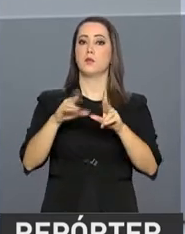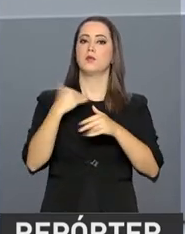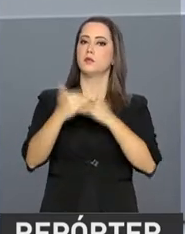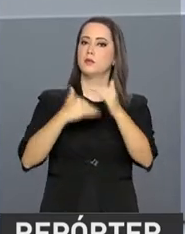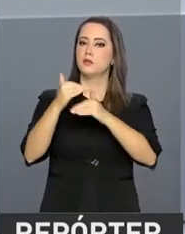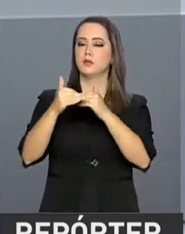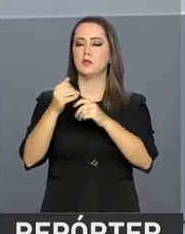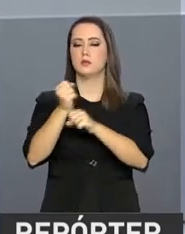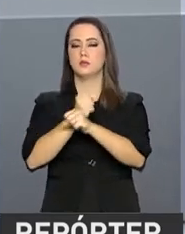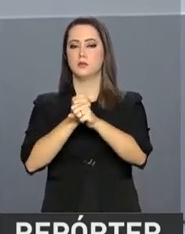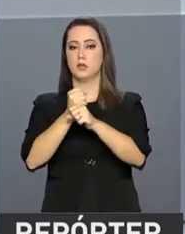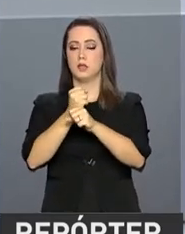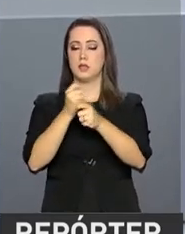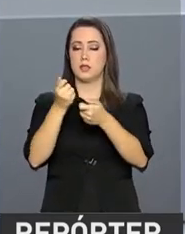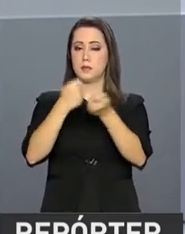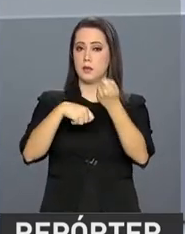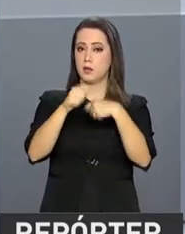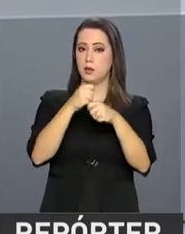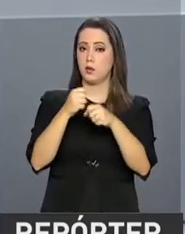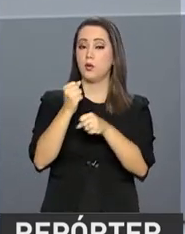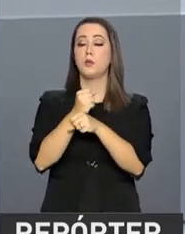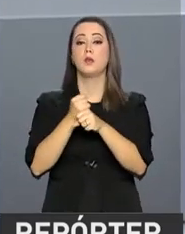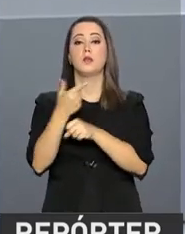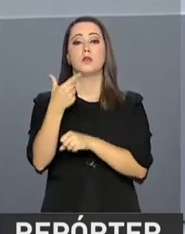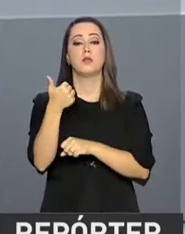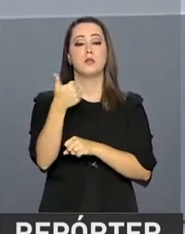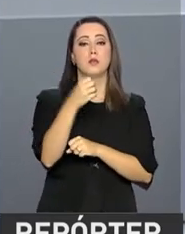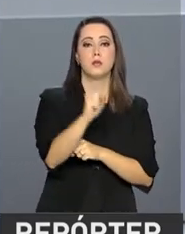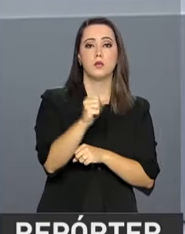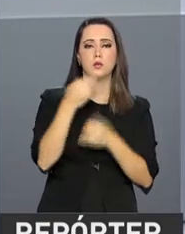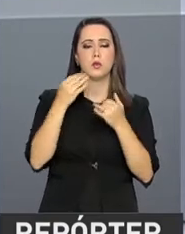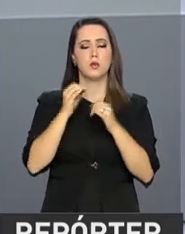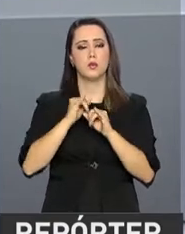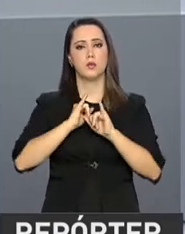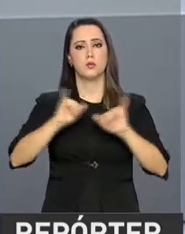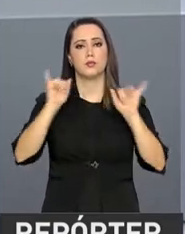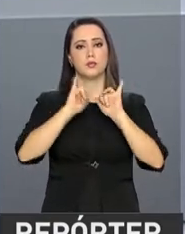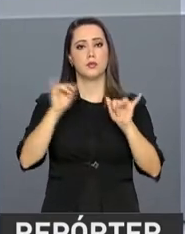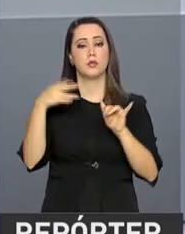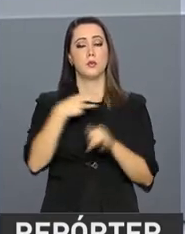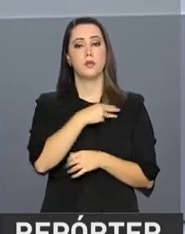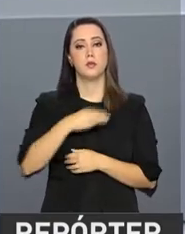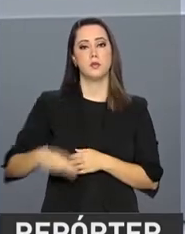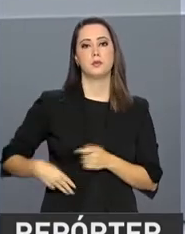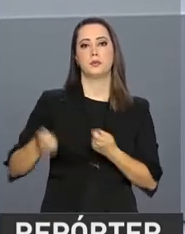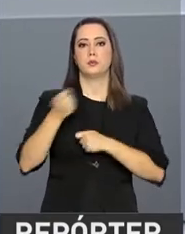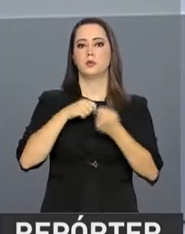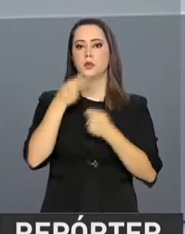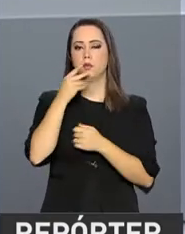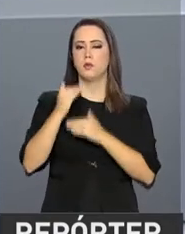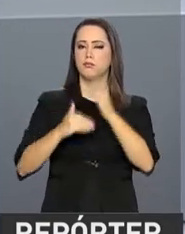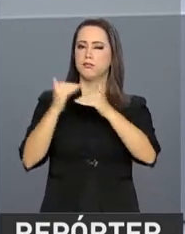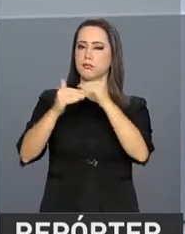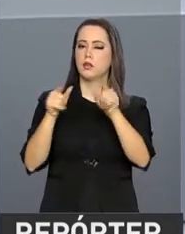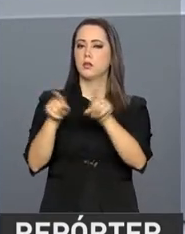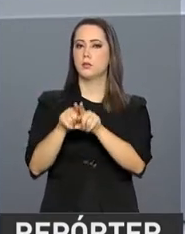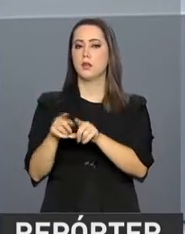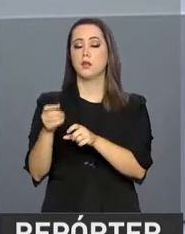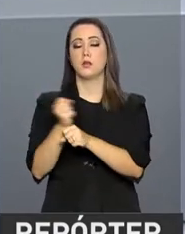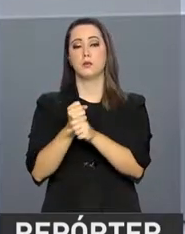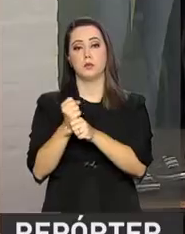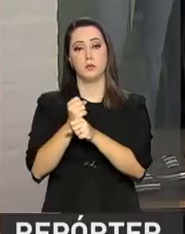em 2018 a nova estimativa foi anunciada pelo ministro henrique meirelles que levou também a projeção de crescimento deste